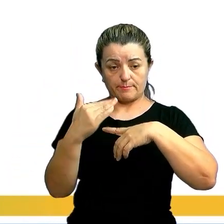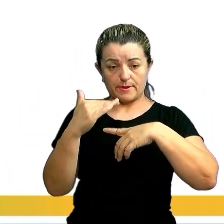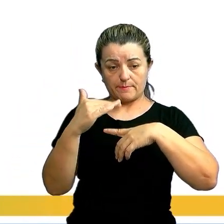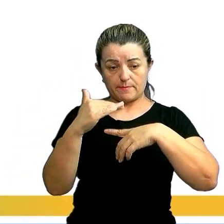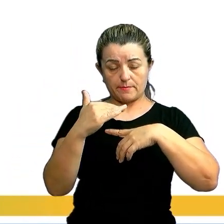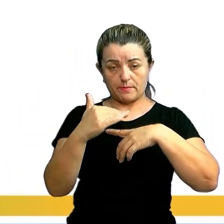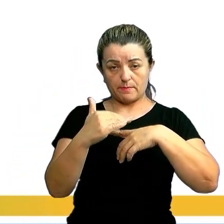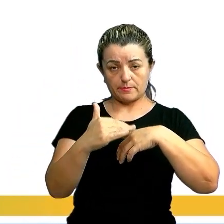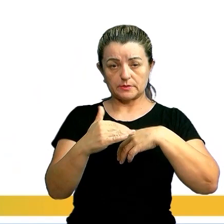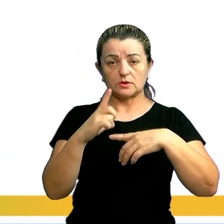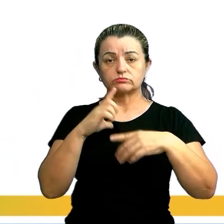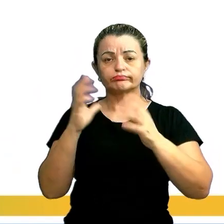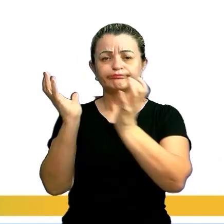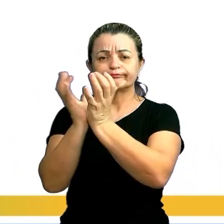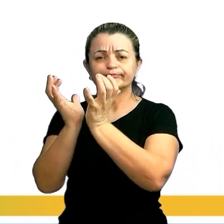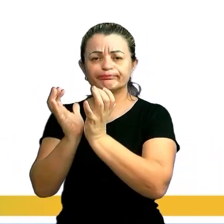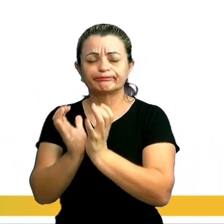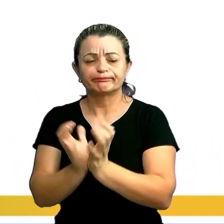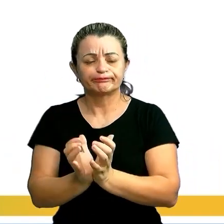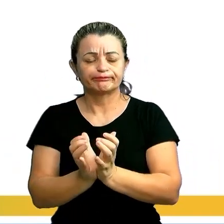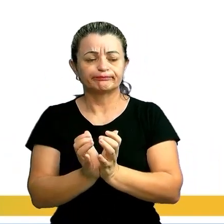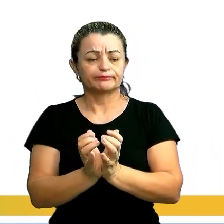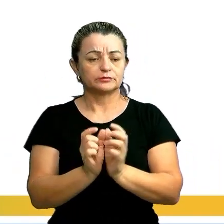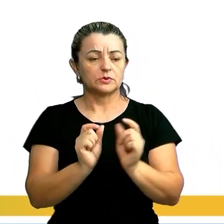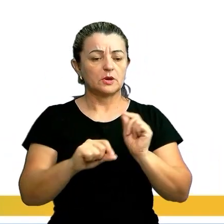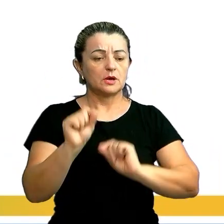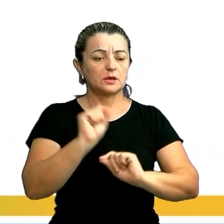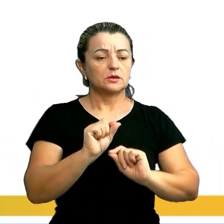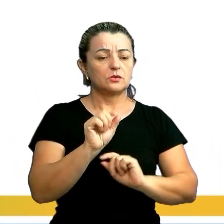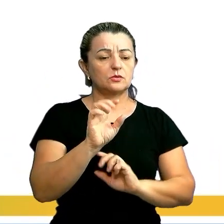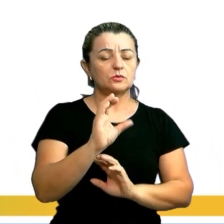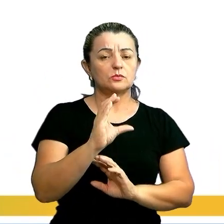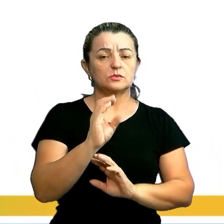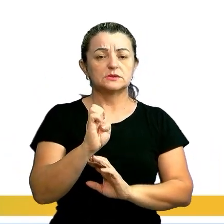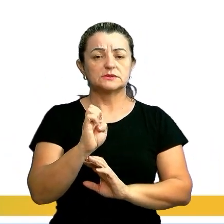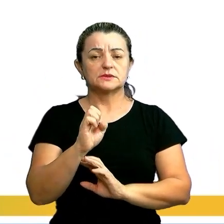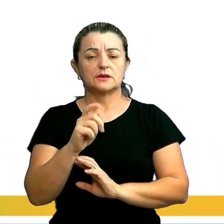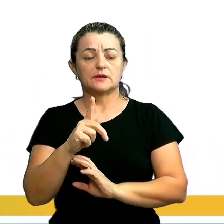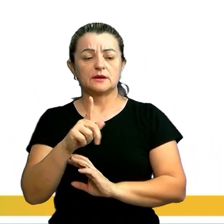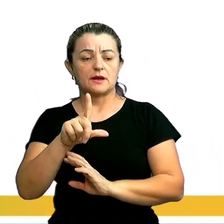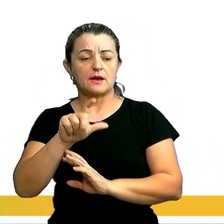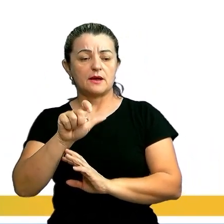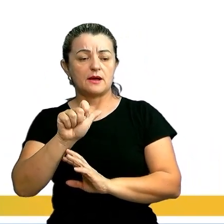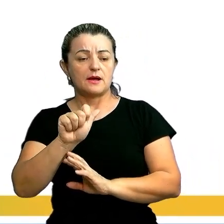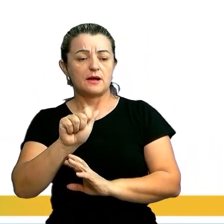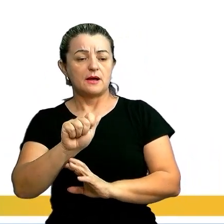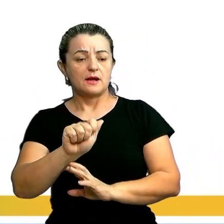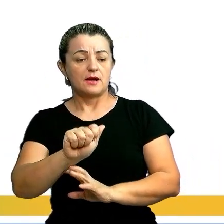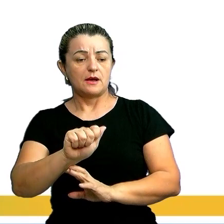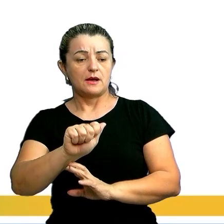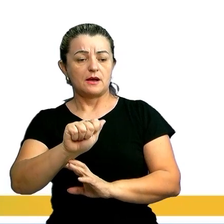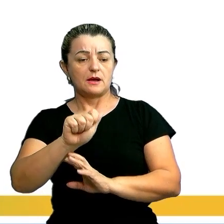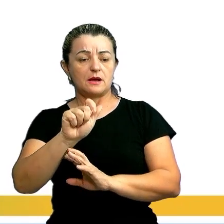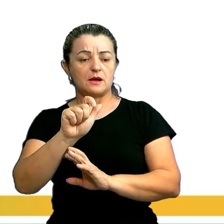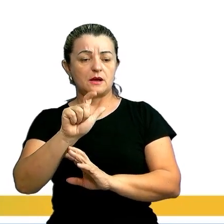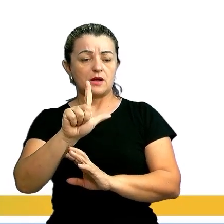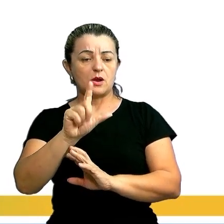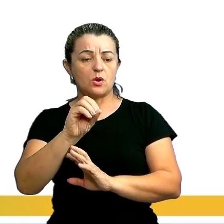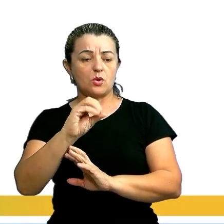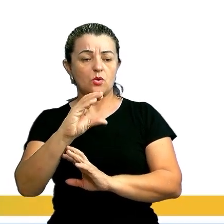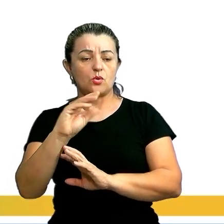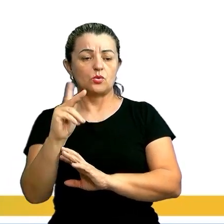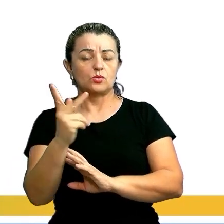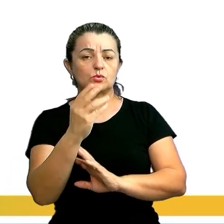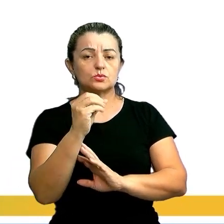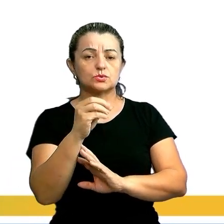os vertebrados. Então tá, os cefalocordados se originaram a partir dos